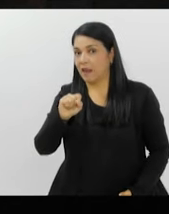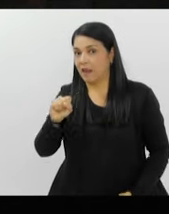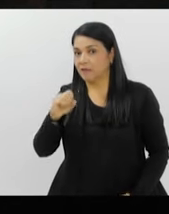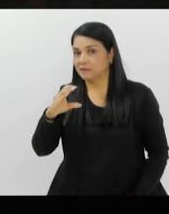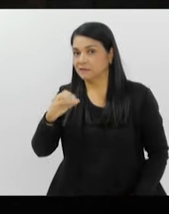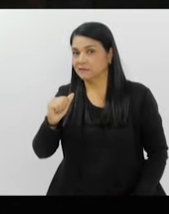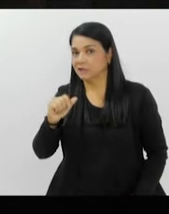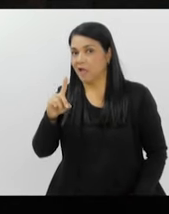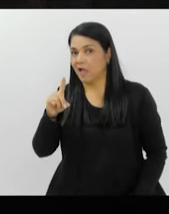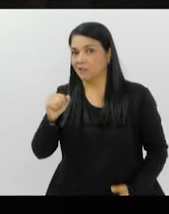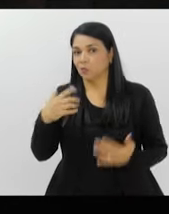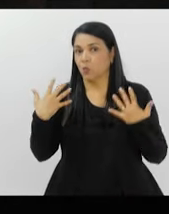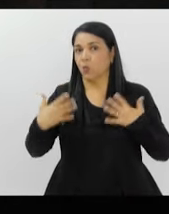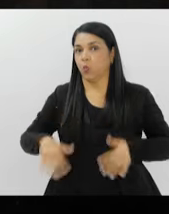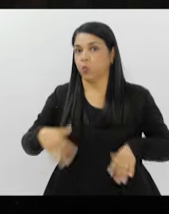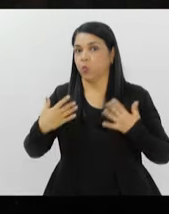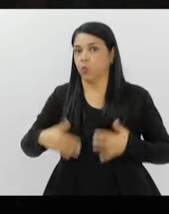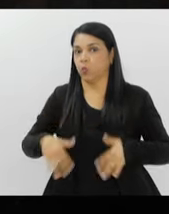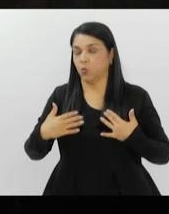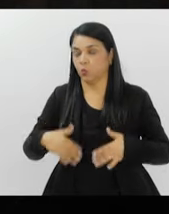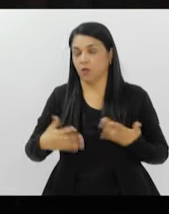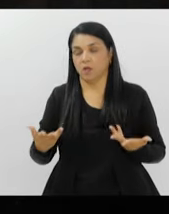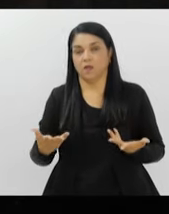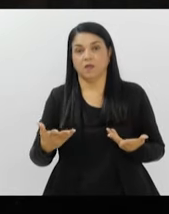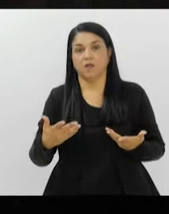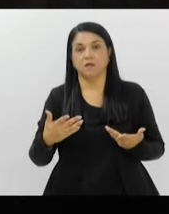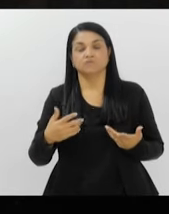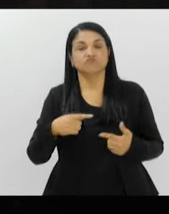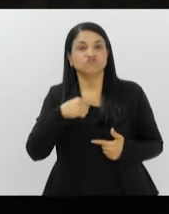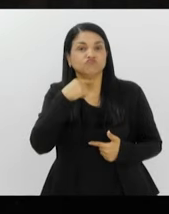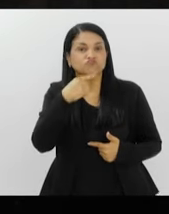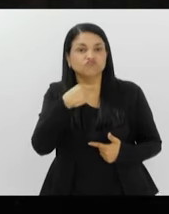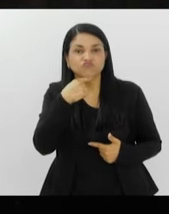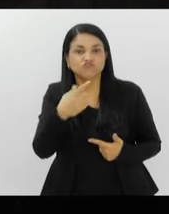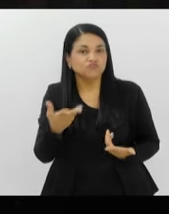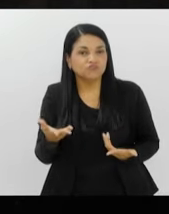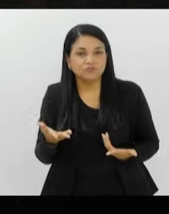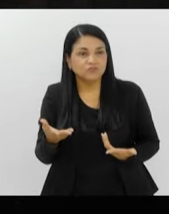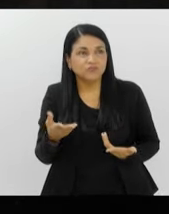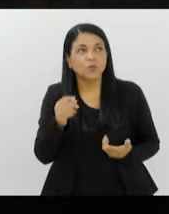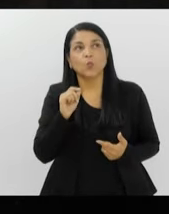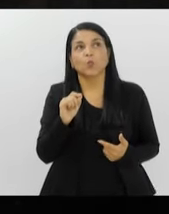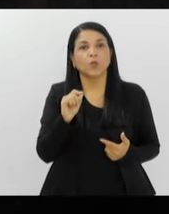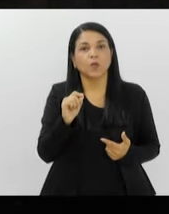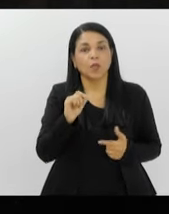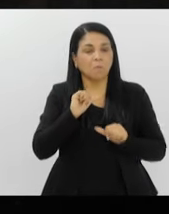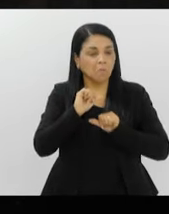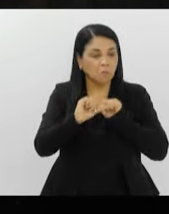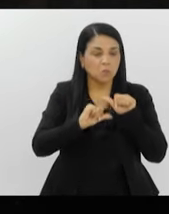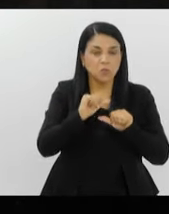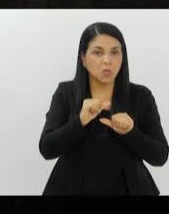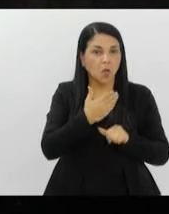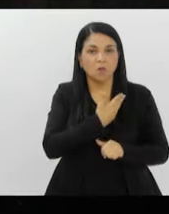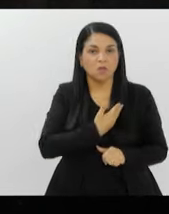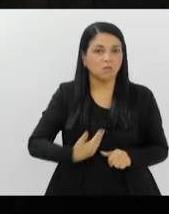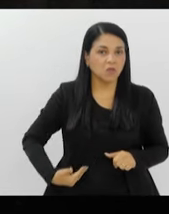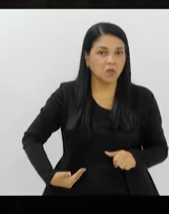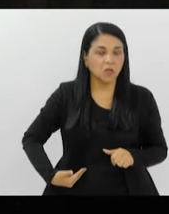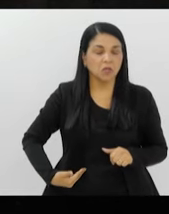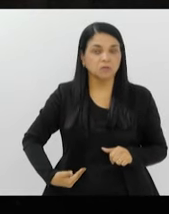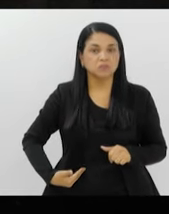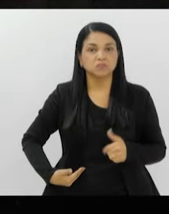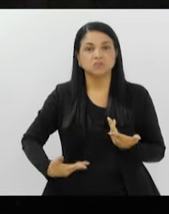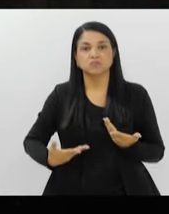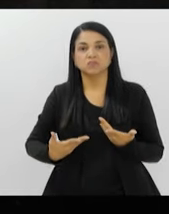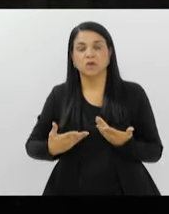lascados porque que que adianta entrar mudar governo que que adianta